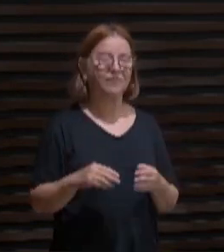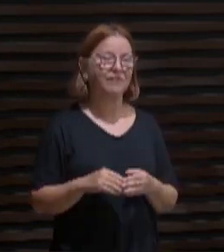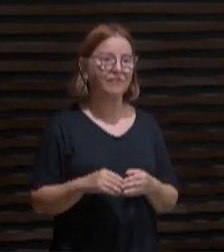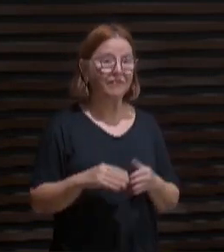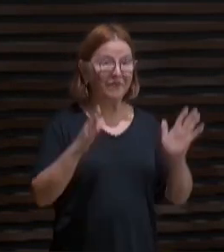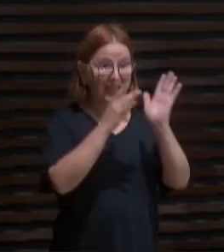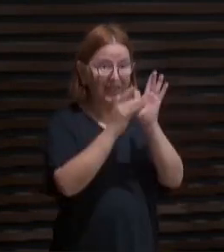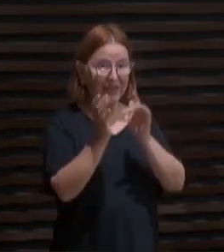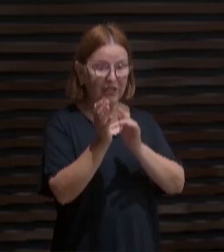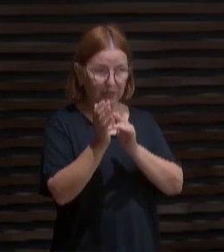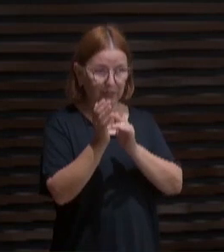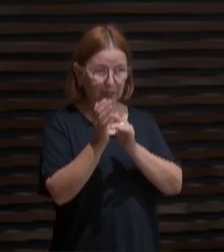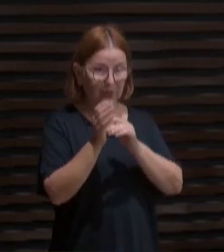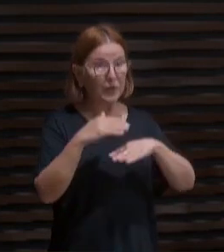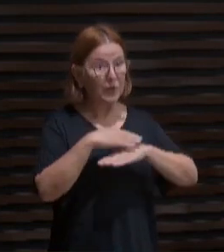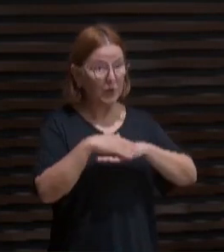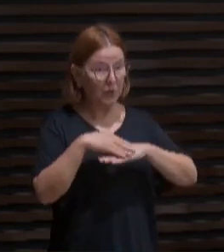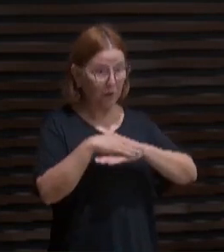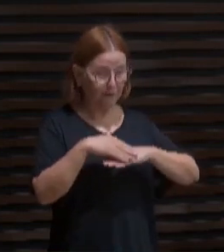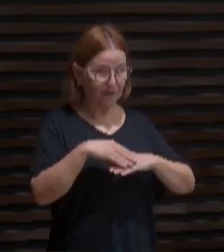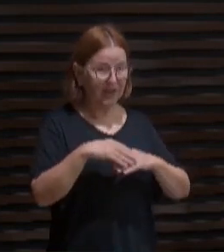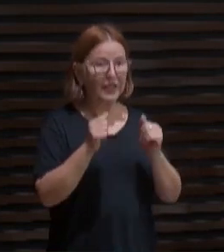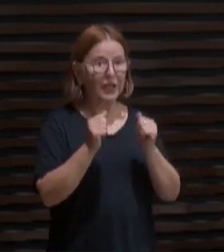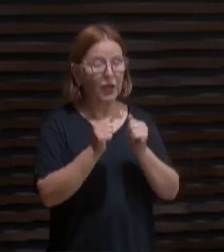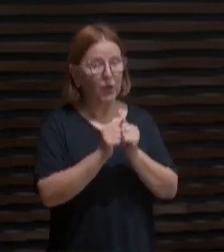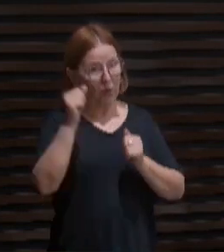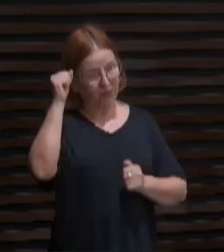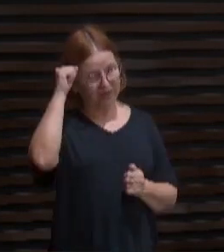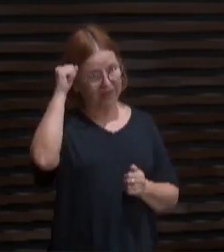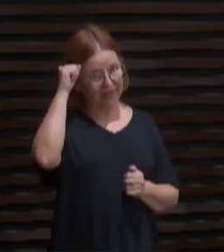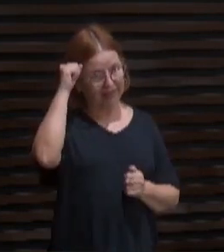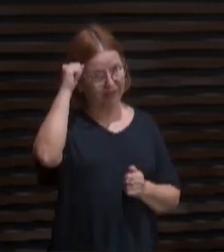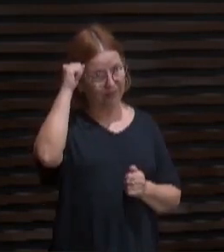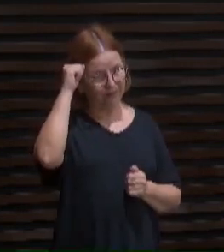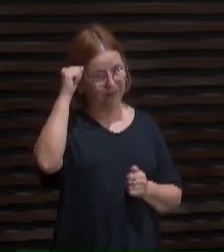que conversa com o homem. Ele formou o homem do pó da terra. Versículo